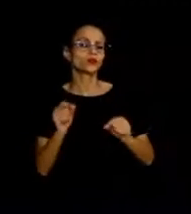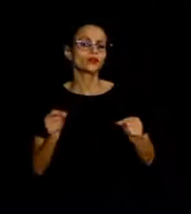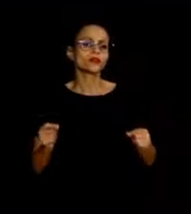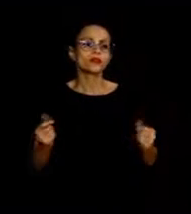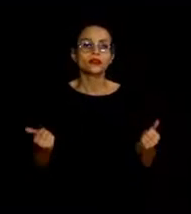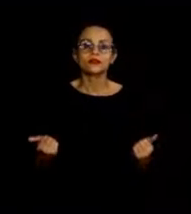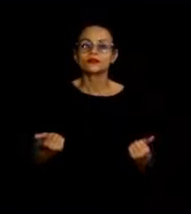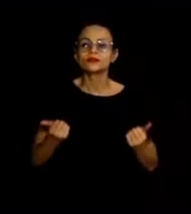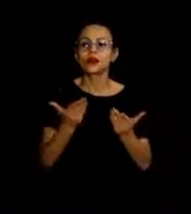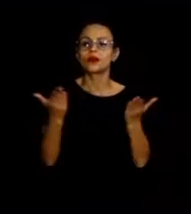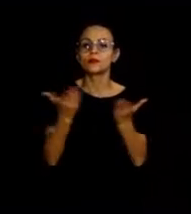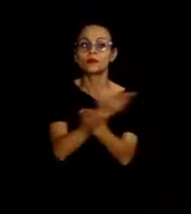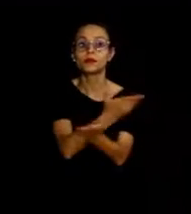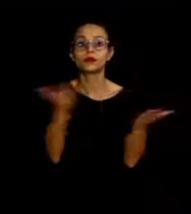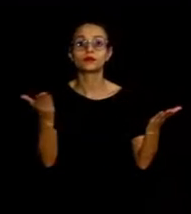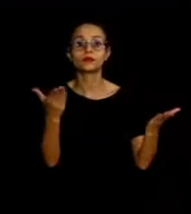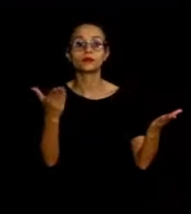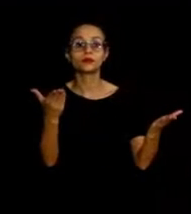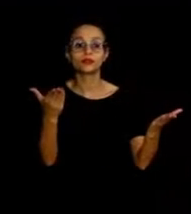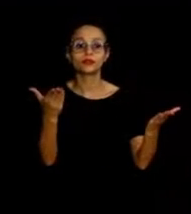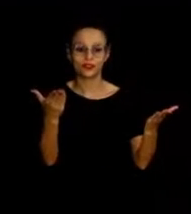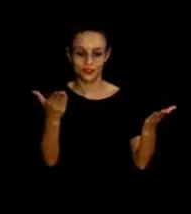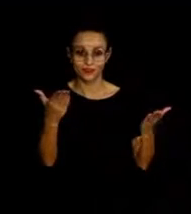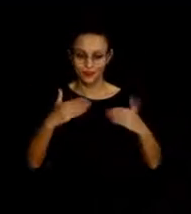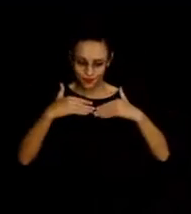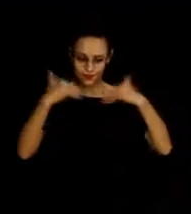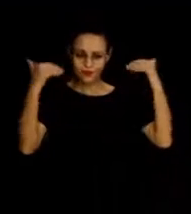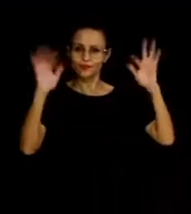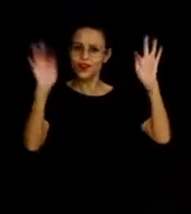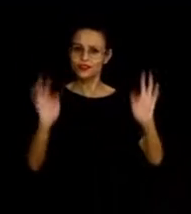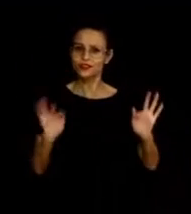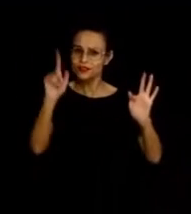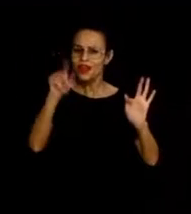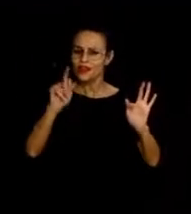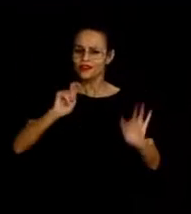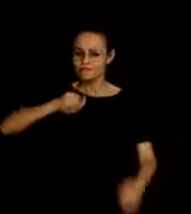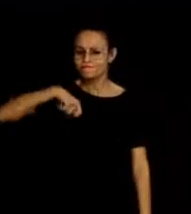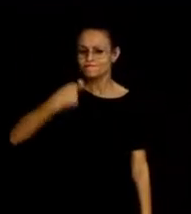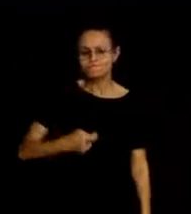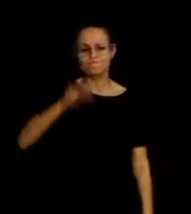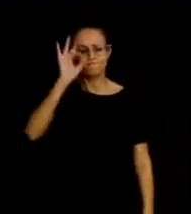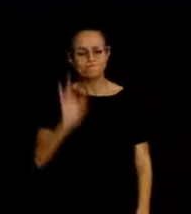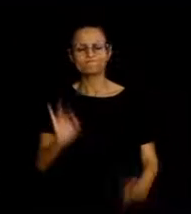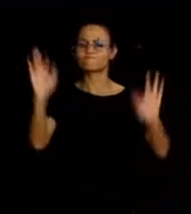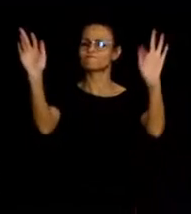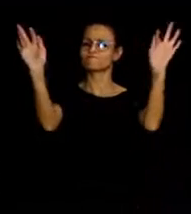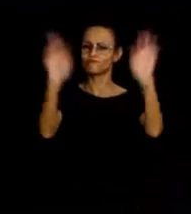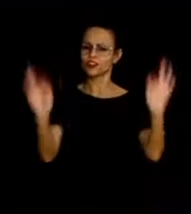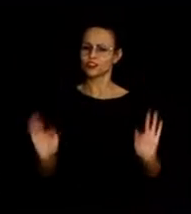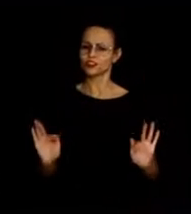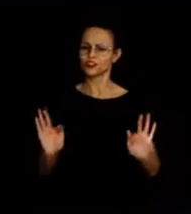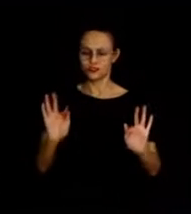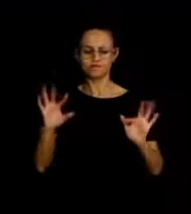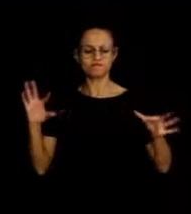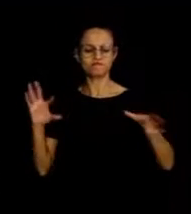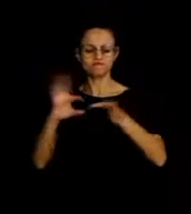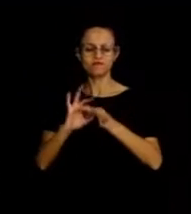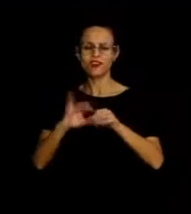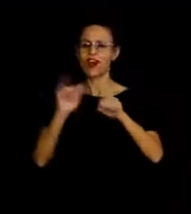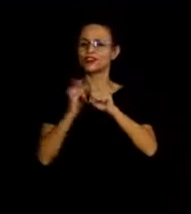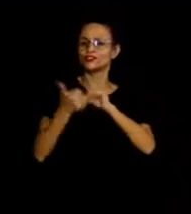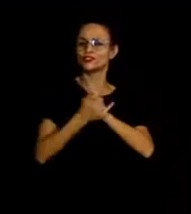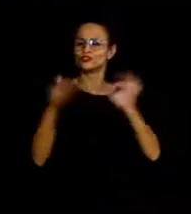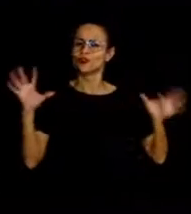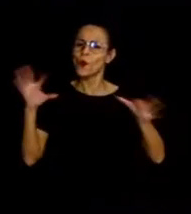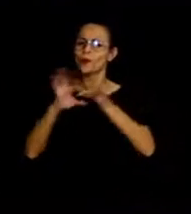que vai te fazer uma pessoa feliz feliz eu acho que essa é a palavra Esse é o o adjetivo né